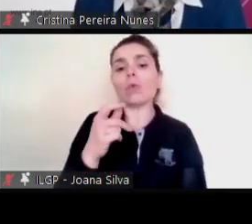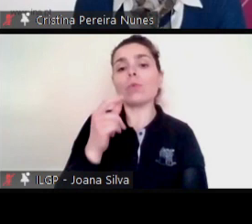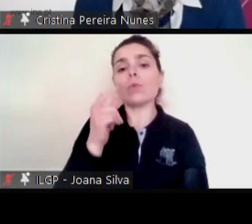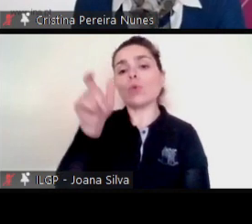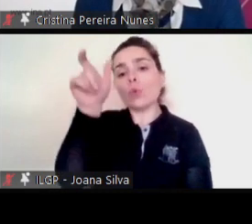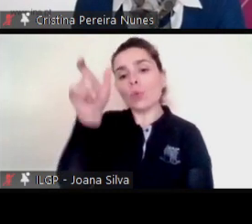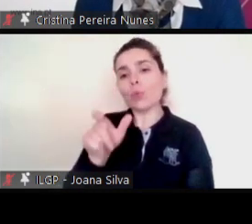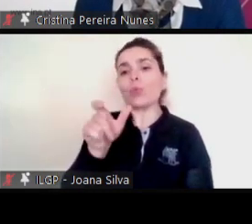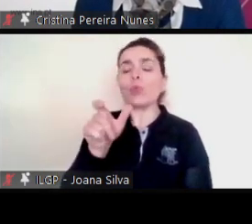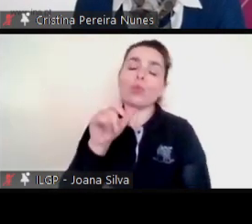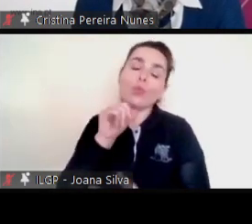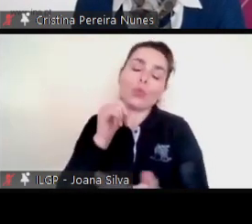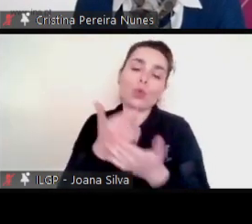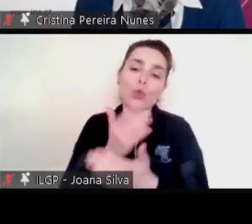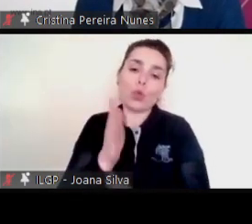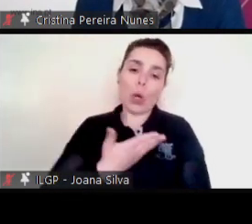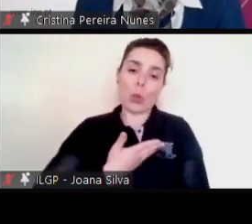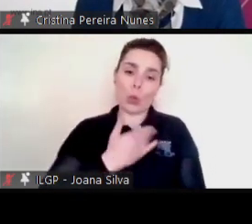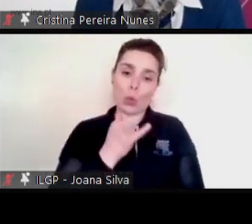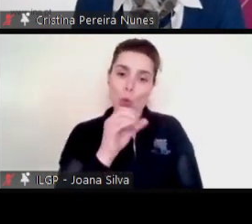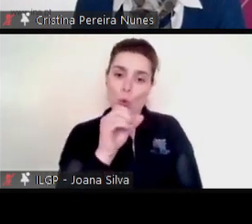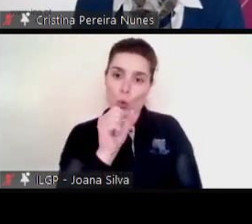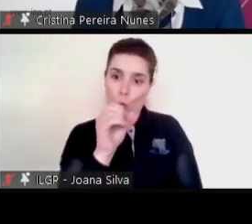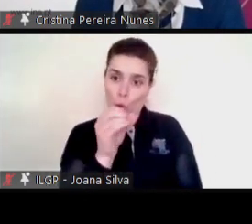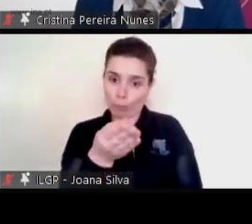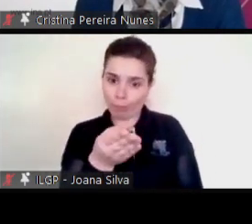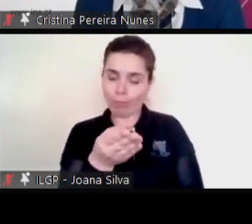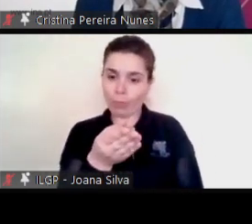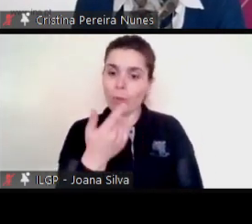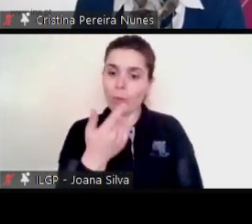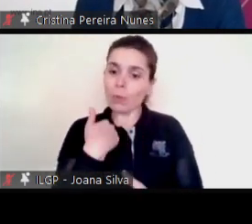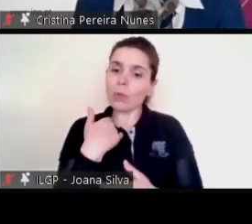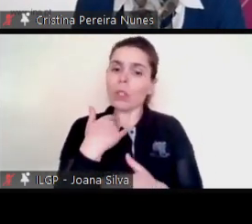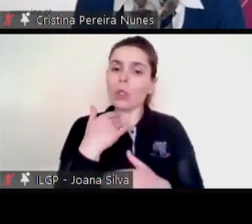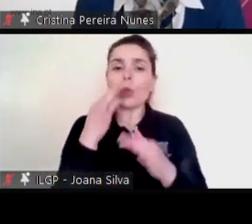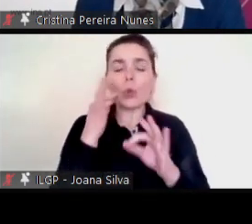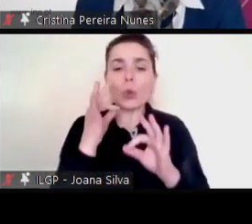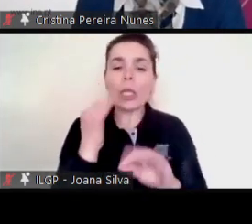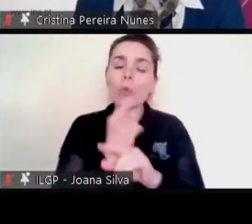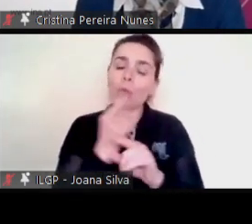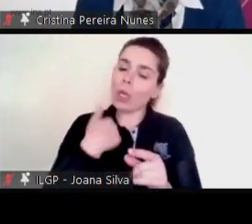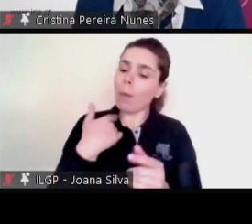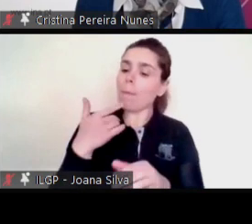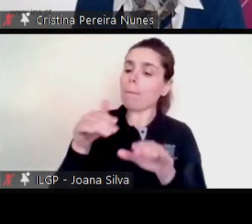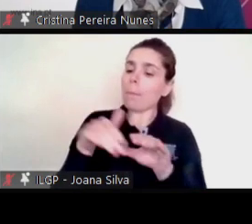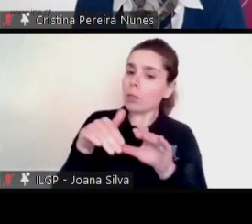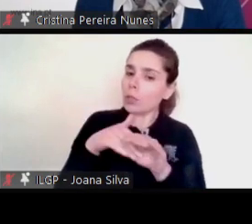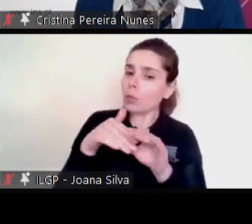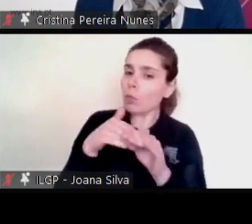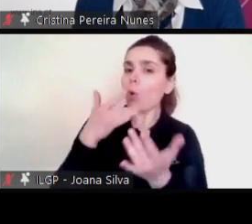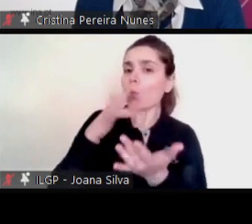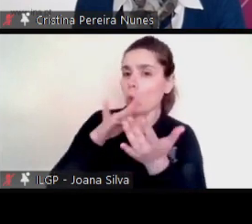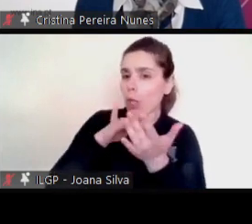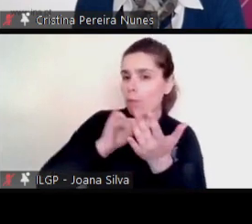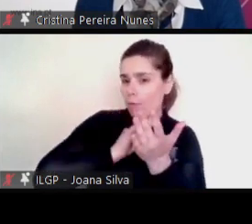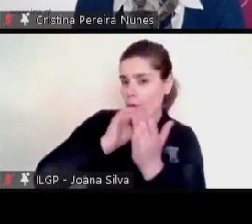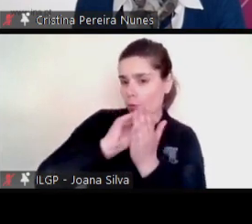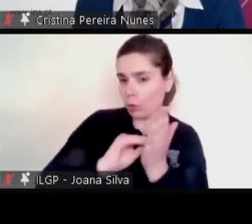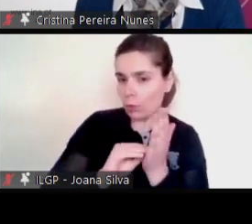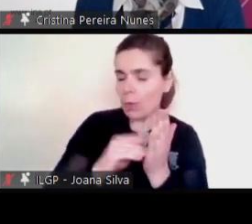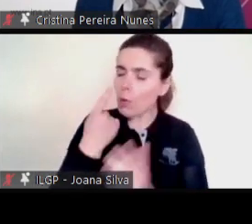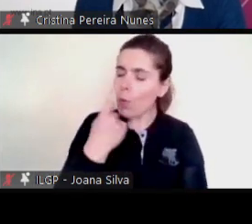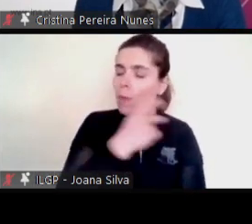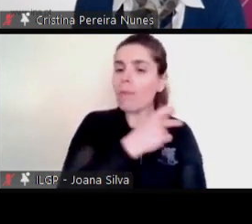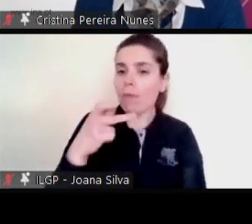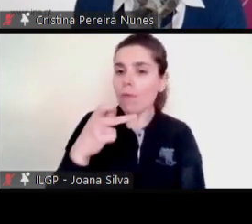mas teve cuidado e delicadeza de fazer muito fácil no tal livro de dashboards. Ele disse uma frase que está nesse livro,